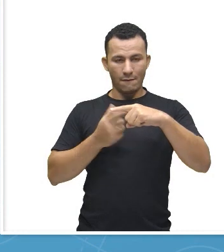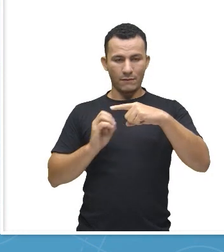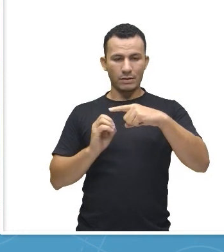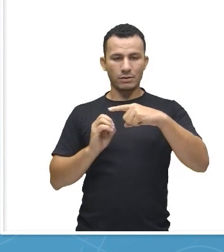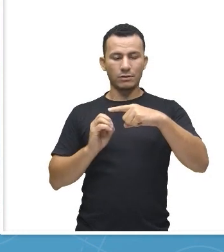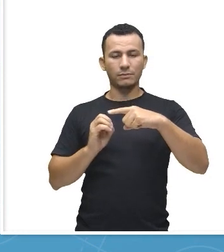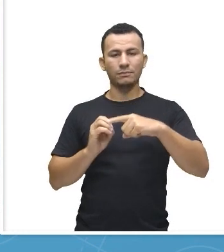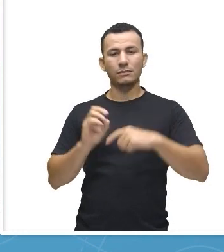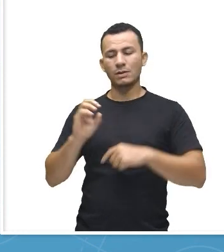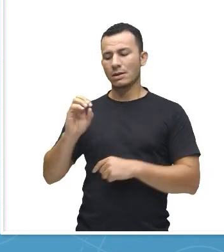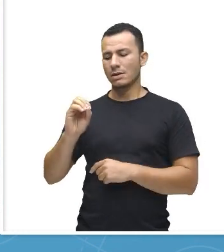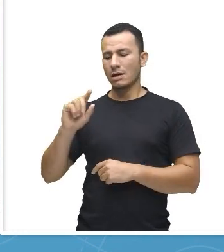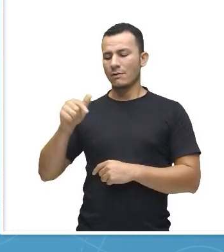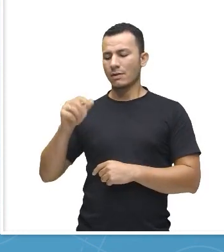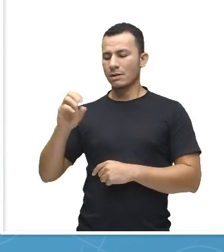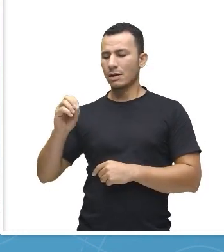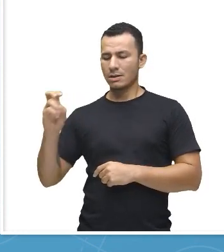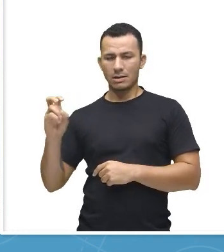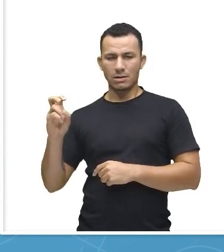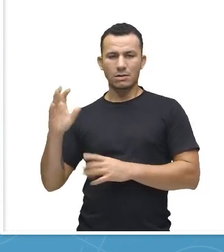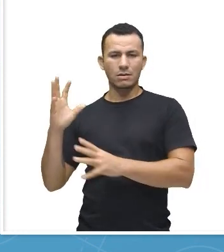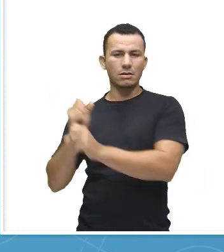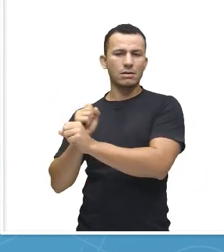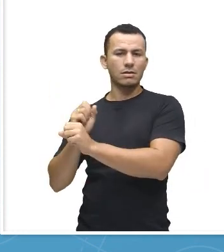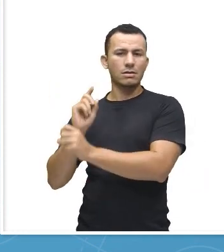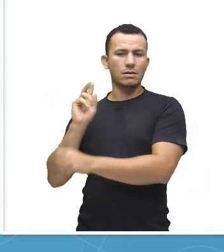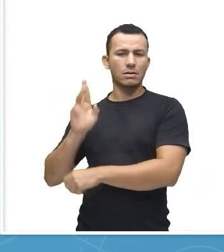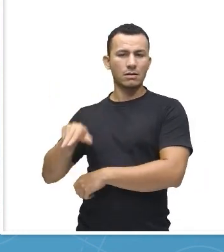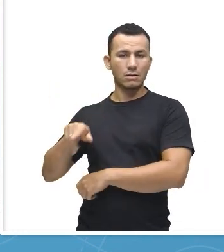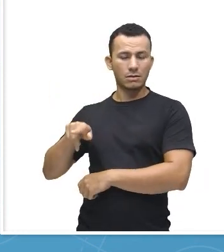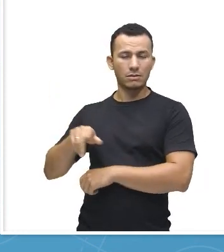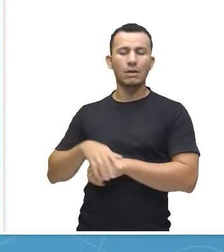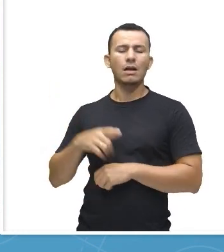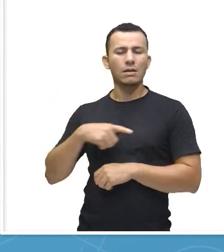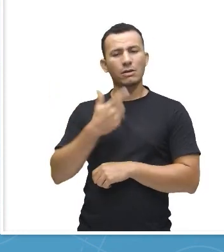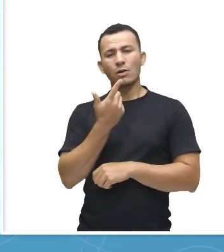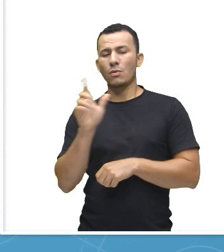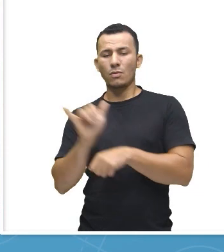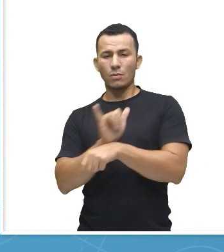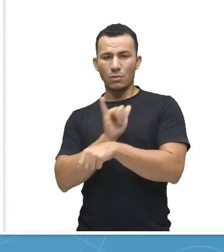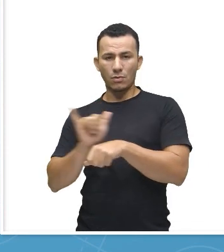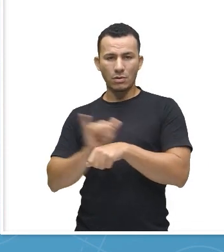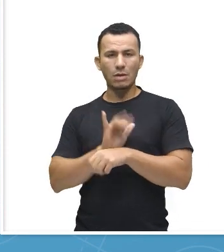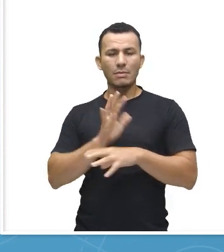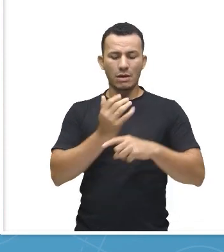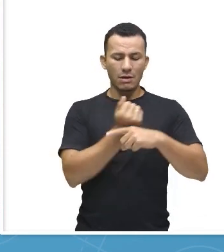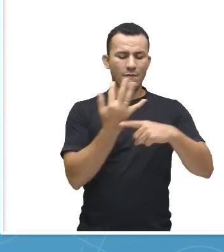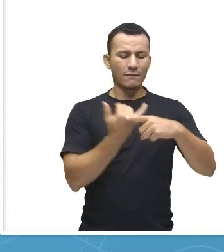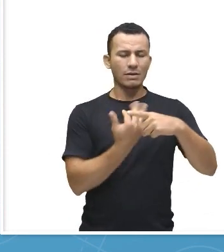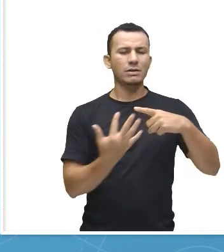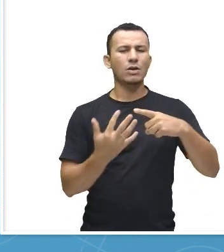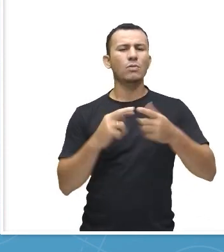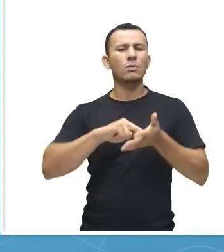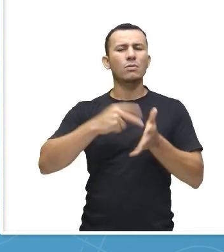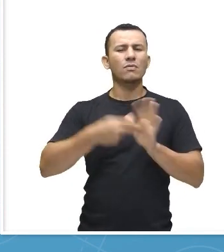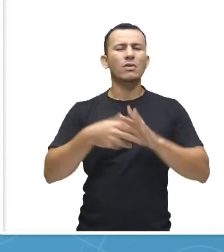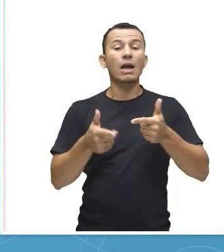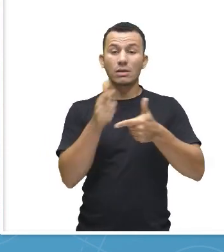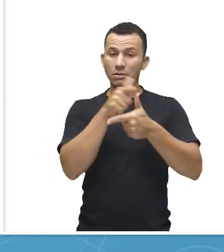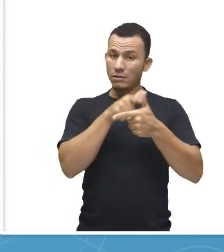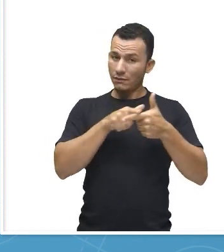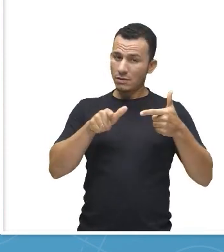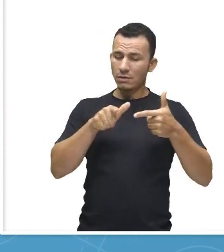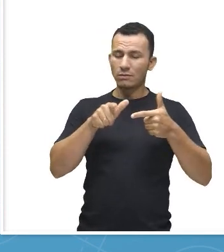0,05. Você pode fazer de diversas maneiras. Primeiro, o que que é a fração? É uma divisão. Então, você